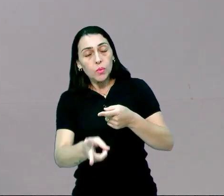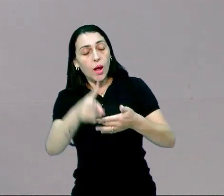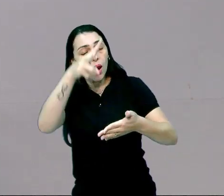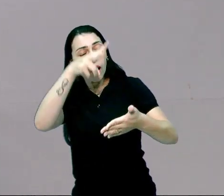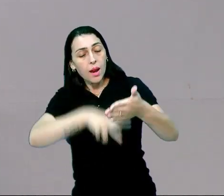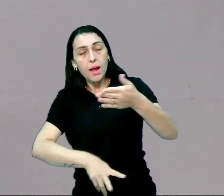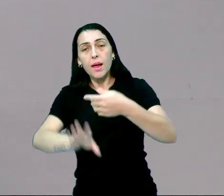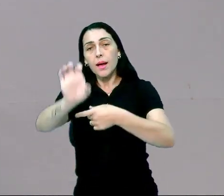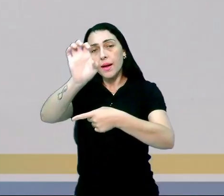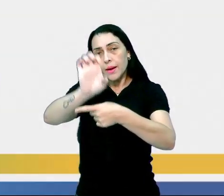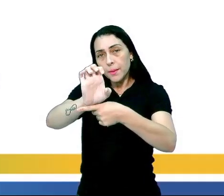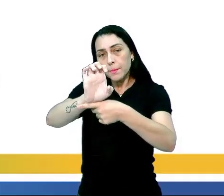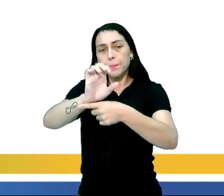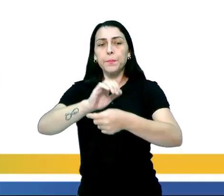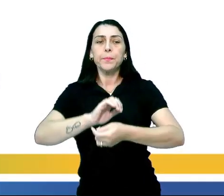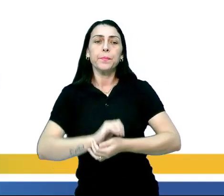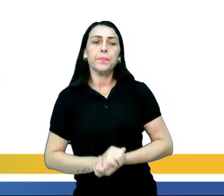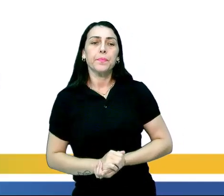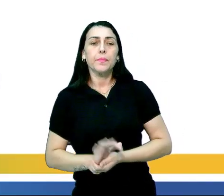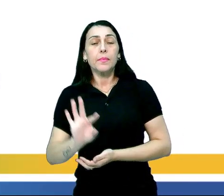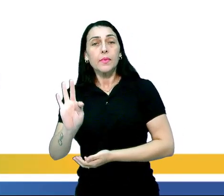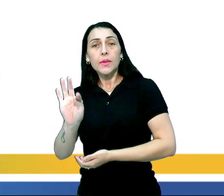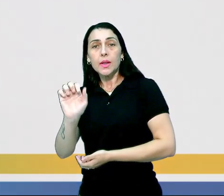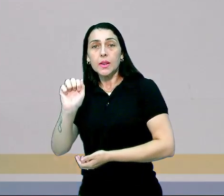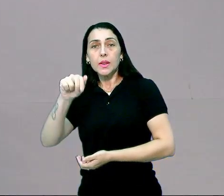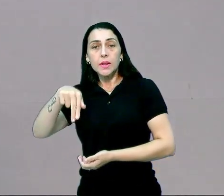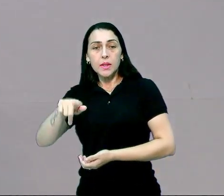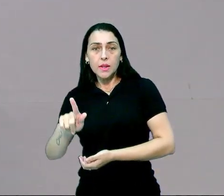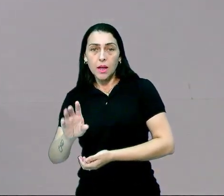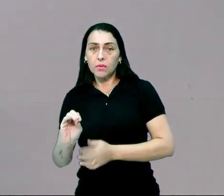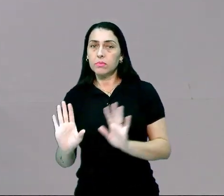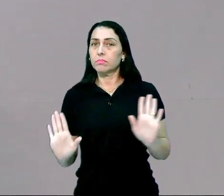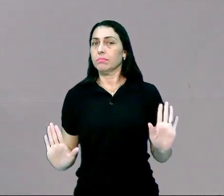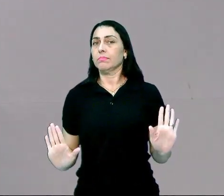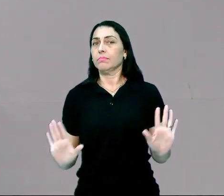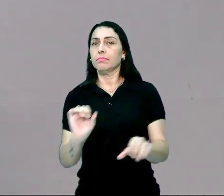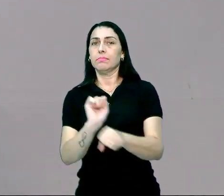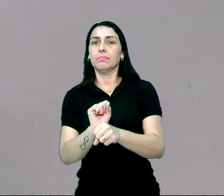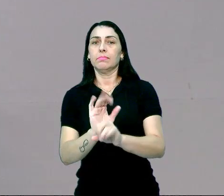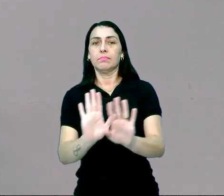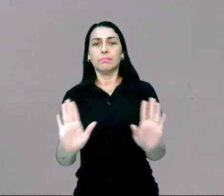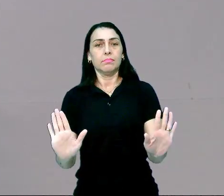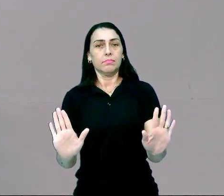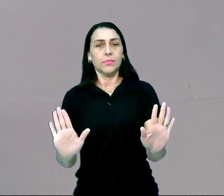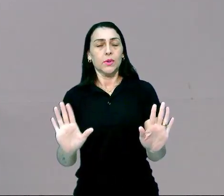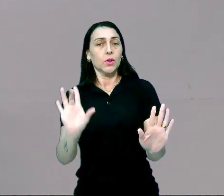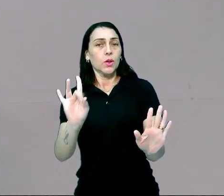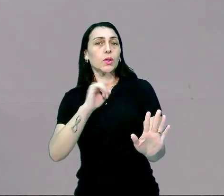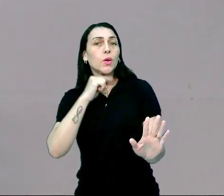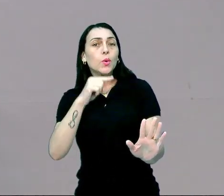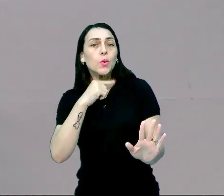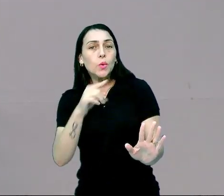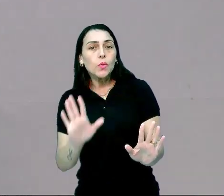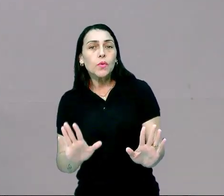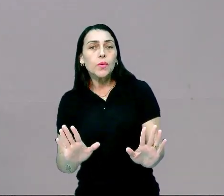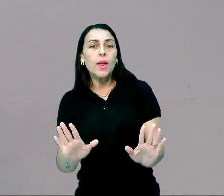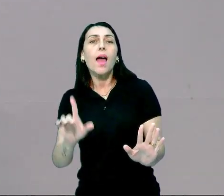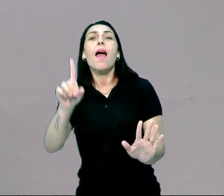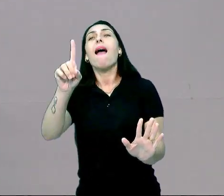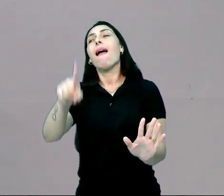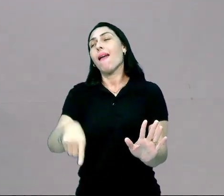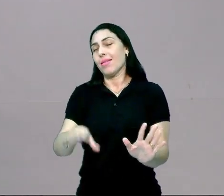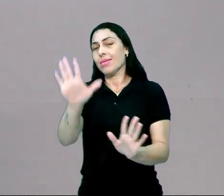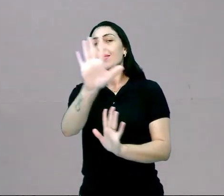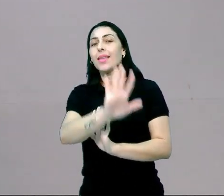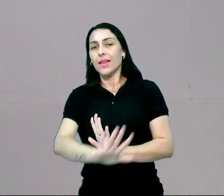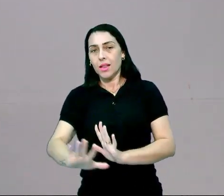e a gente vê a alternativa E. Vamos ver a alternativa E, tango. Parei. Se eu tinha dúvida se fandango era nacional, agora eu não tenho